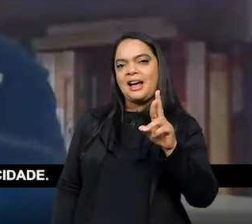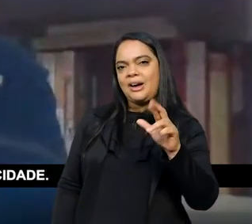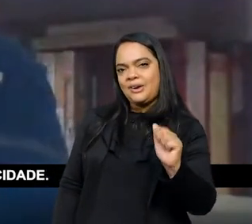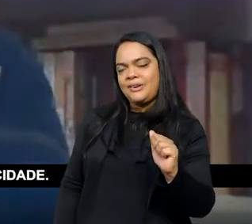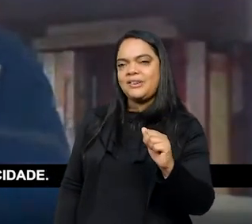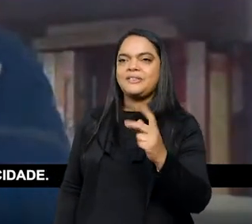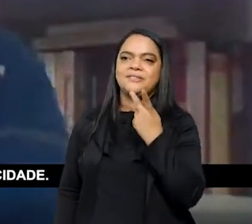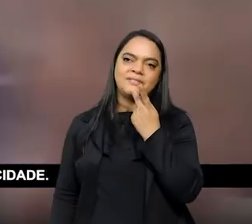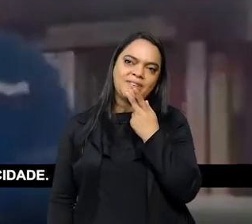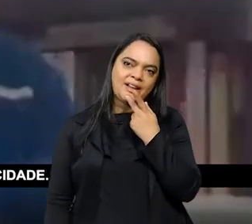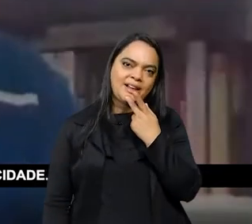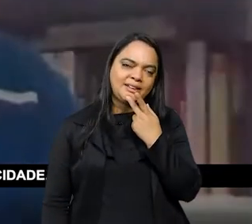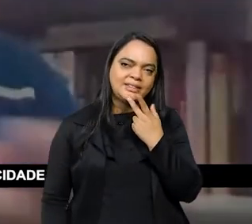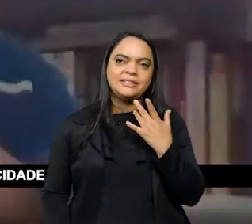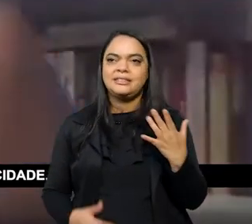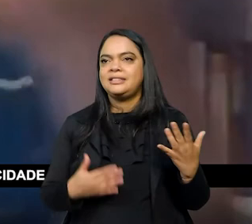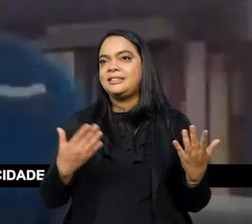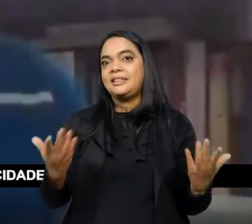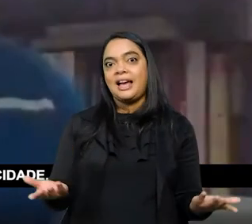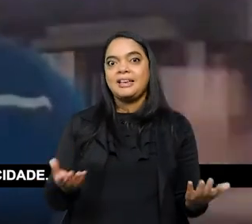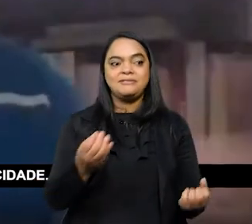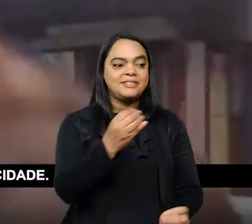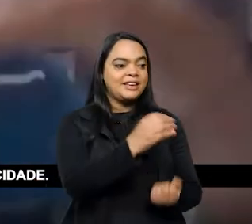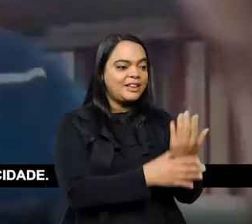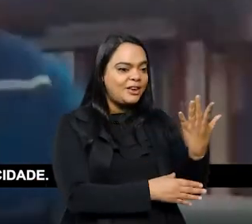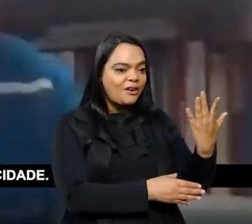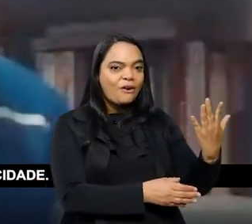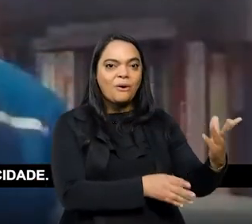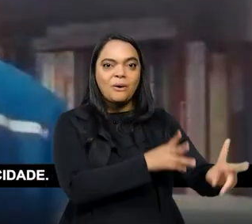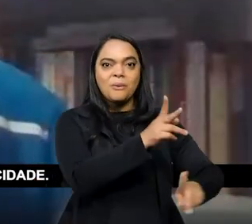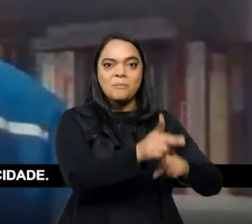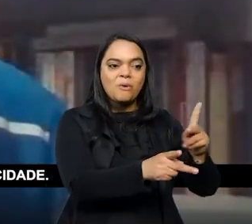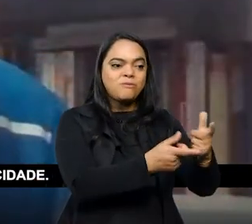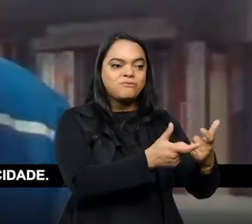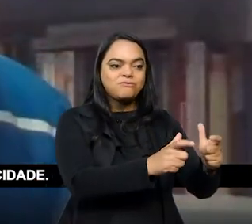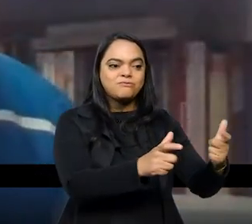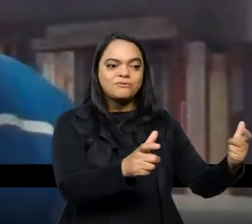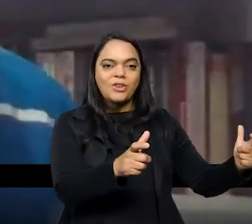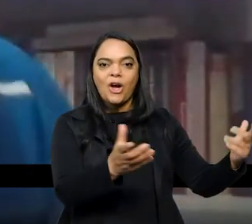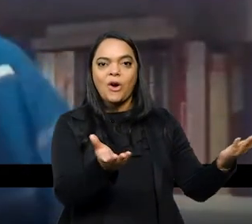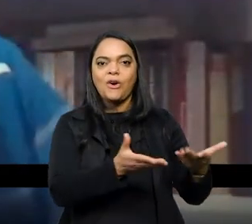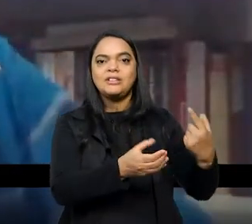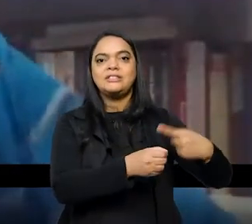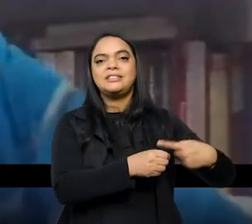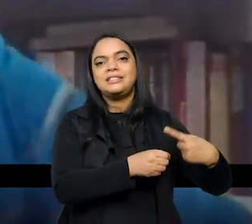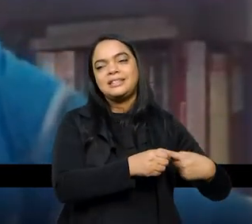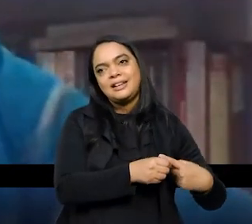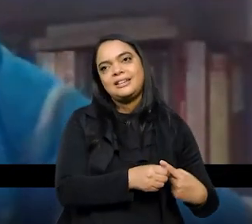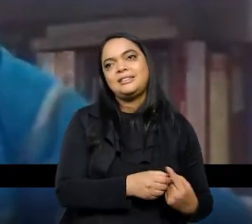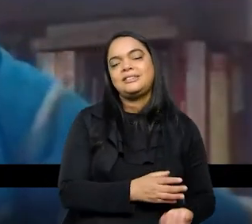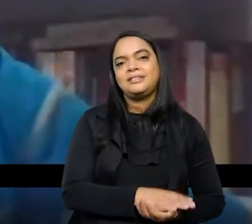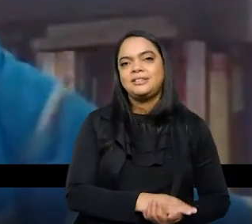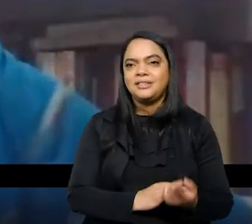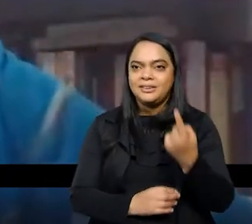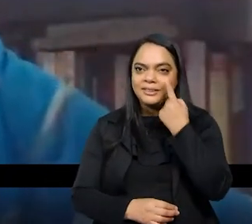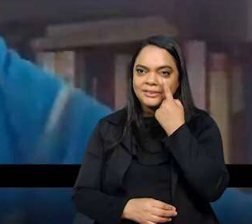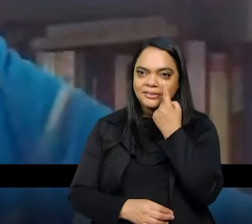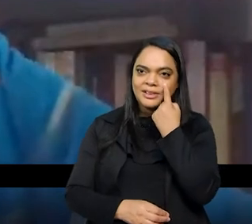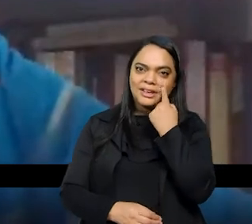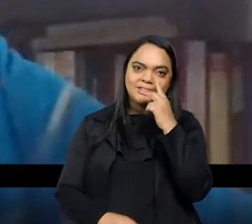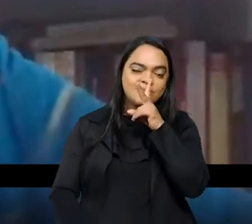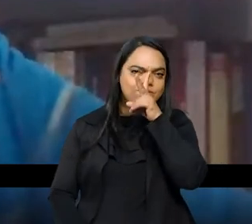E aí surgiu o povoado que tomou corpo e tornou-se uma cidade. Veja que força interessante,